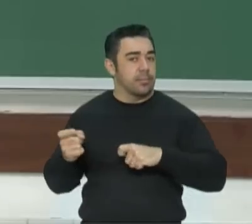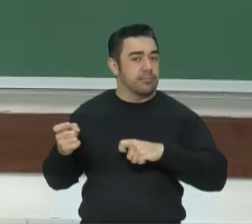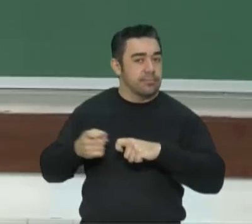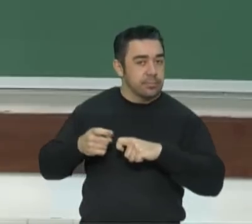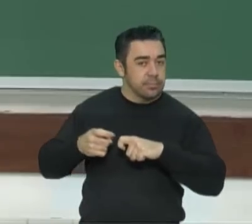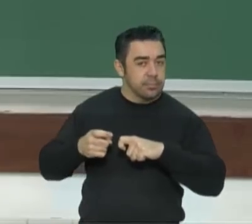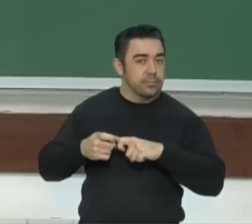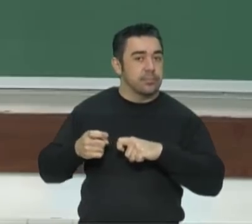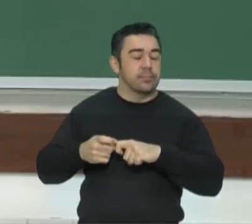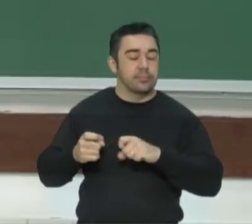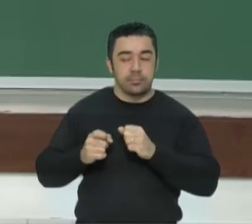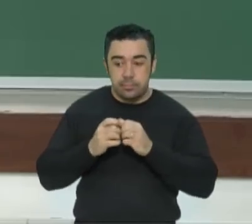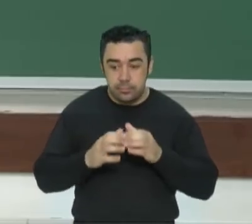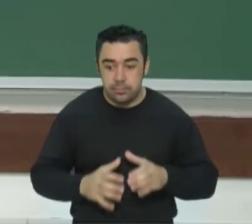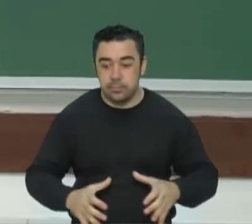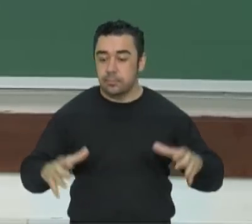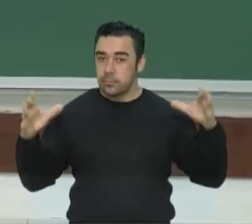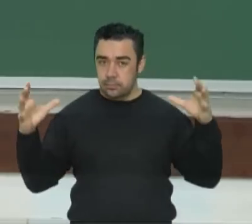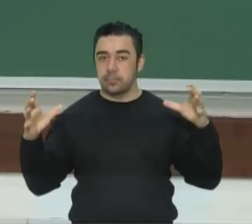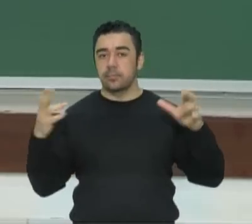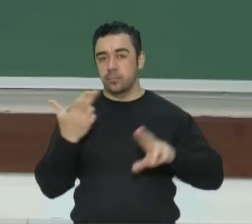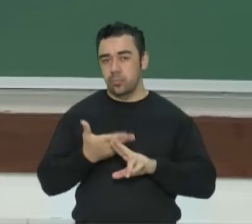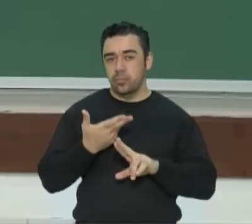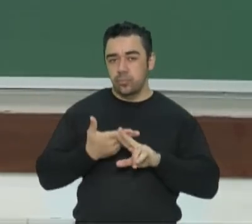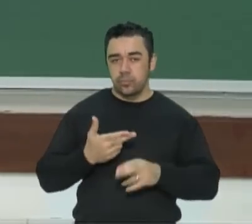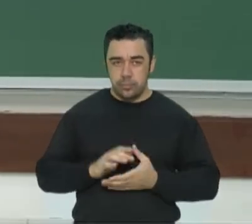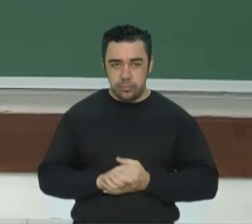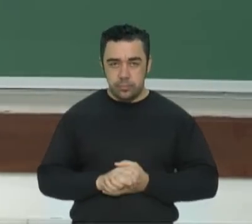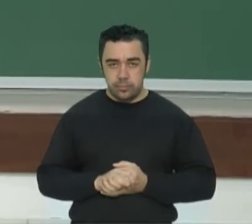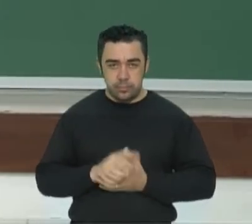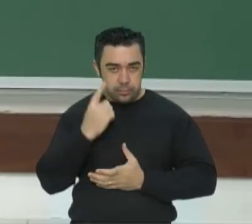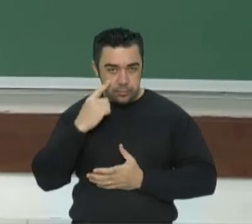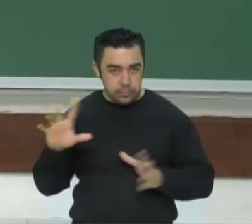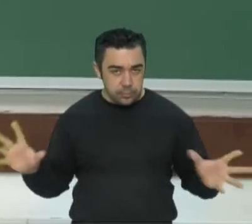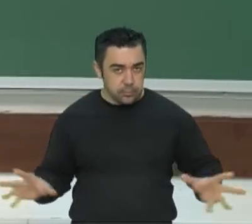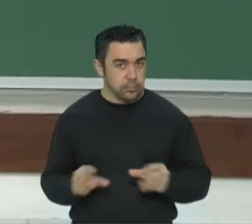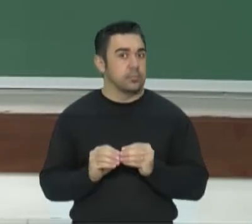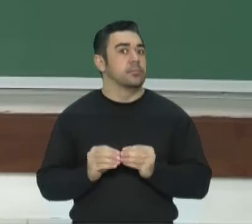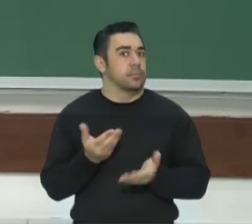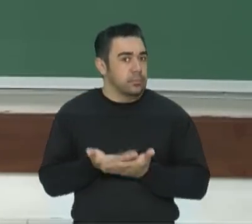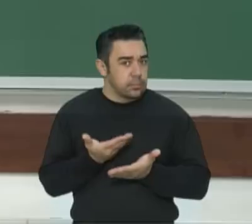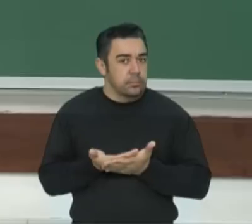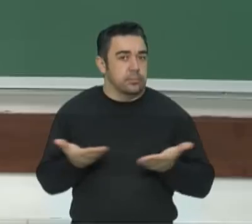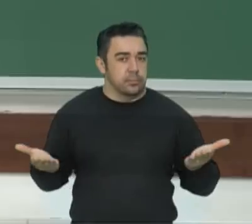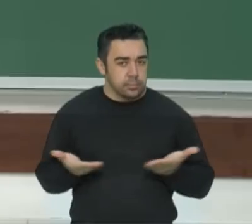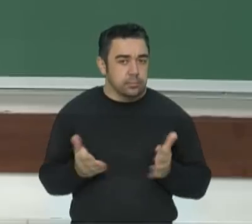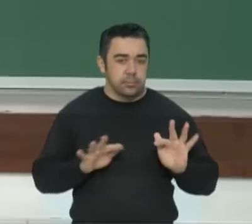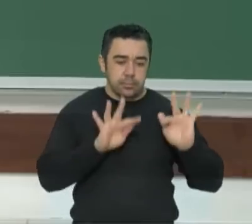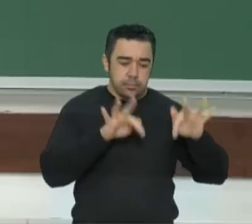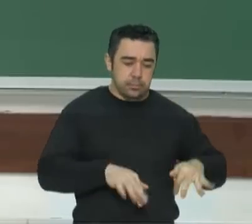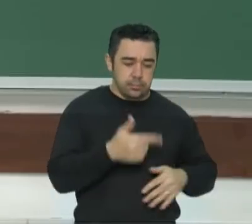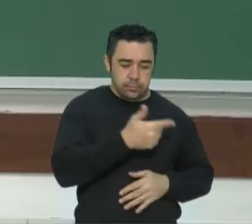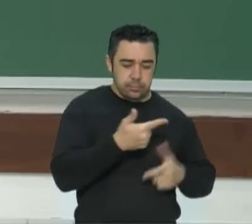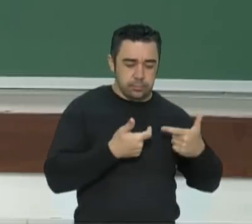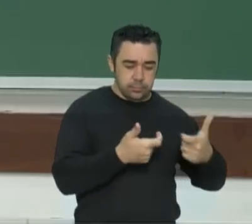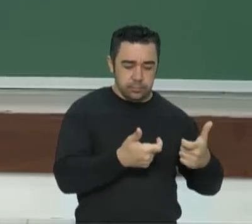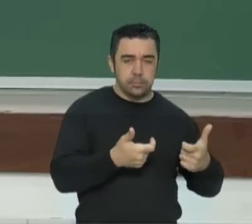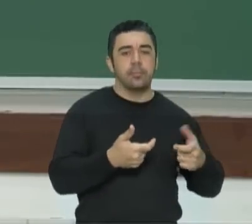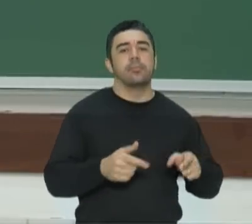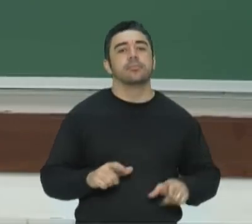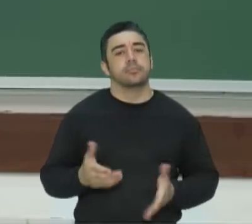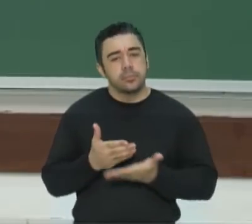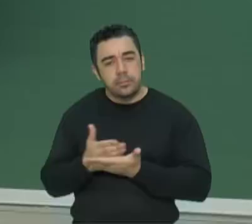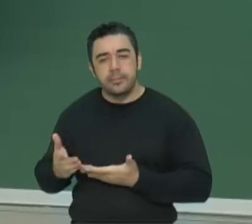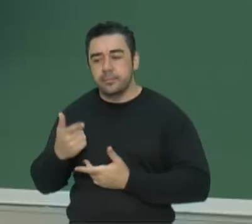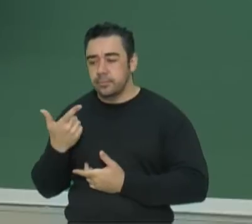tem um amplo leque de uso. Revisamos bastante na aula de hoje, fim da Segunda Guerra Mundial, Guerra